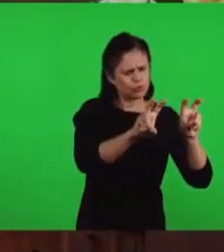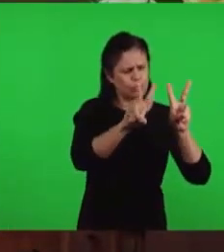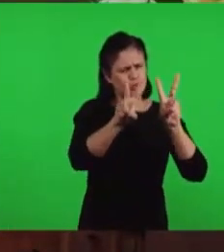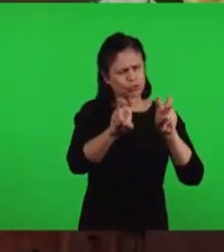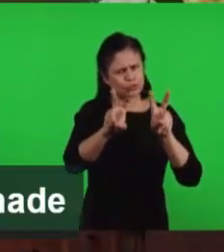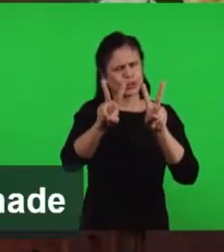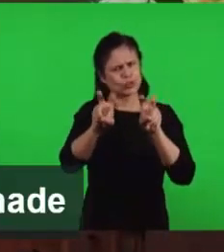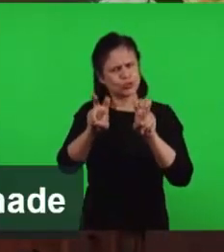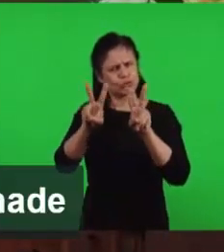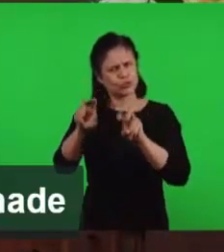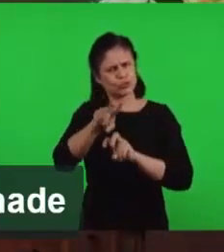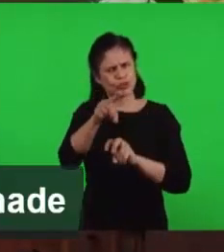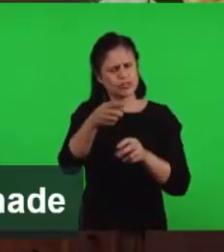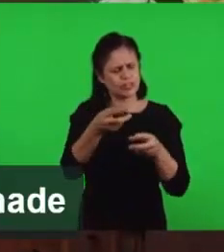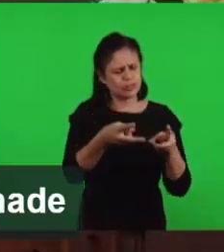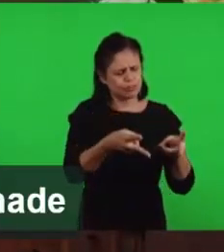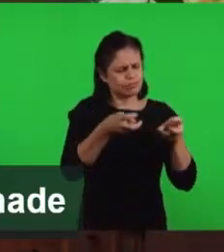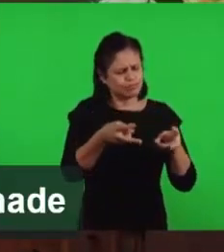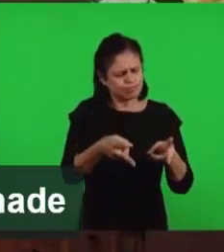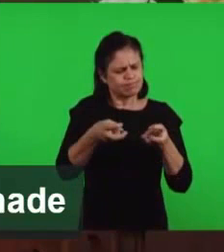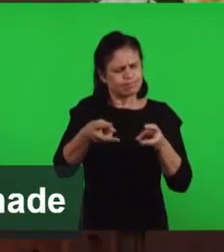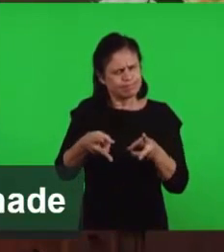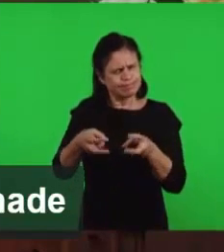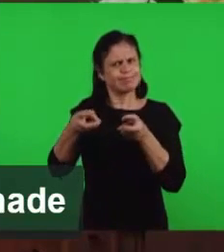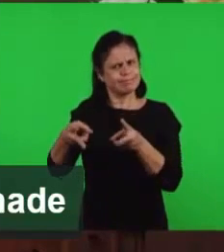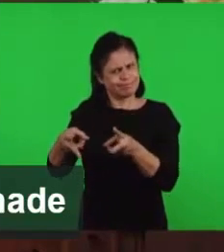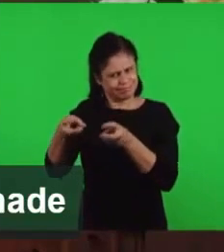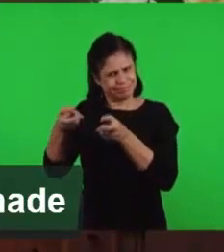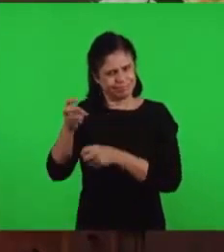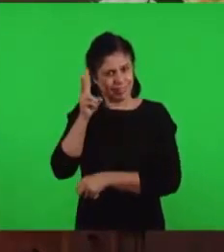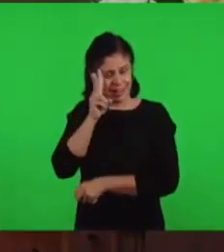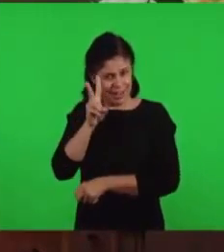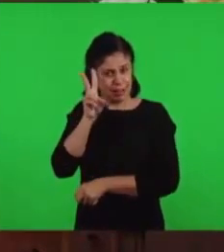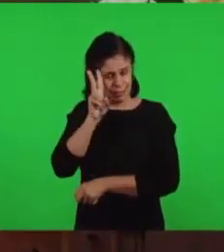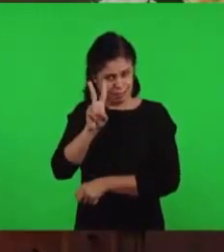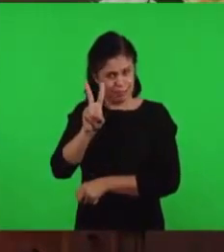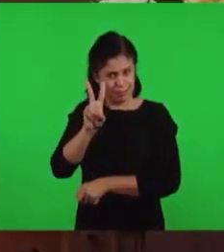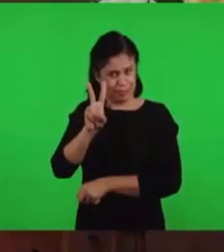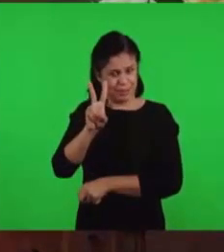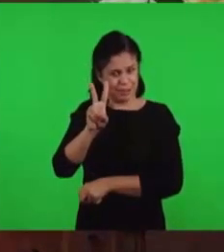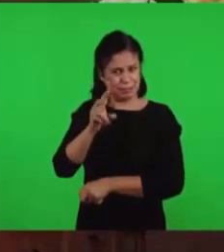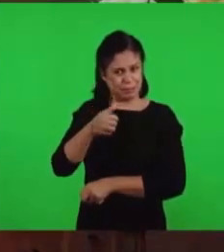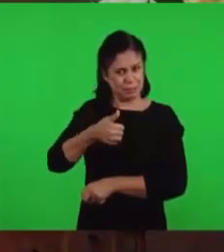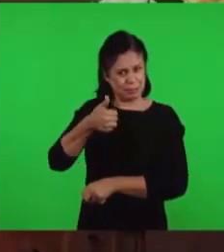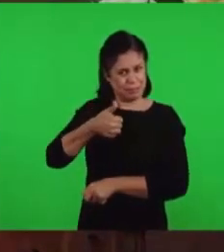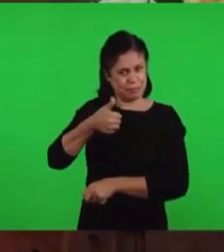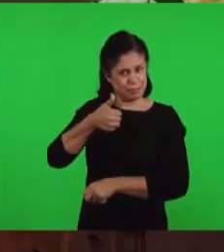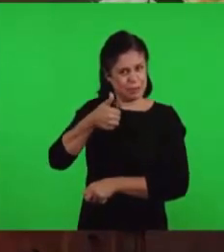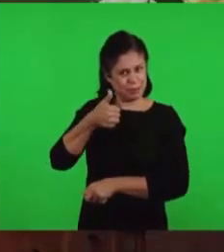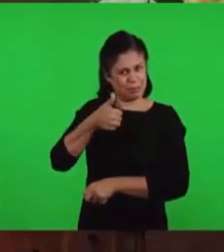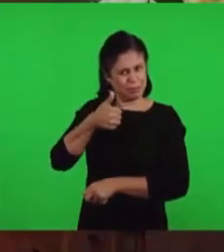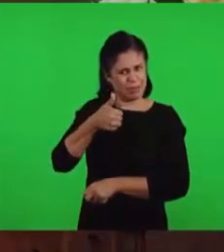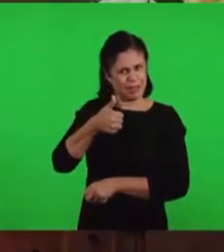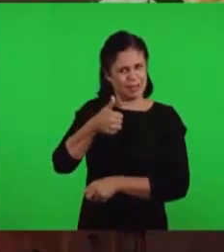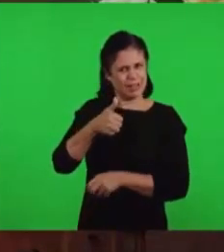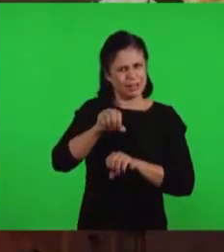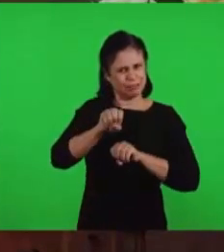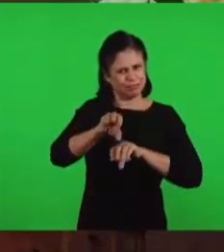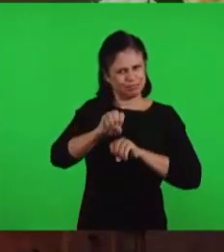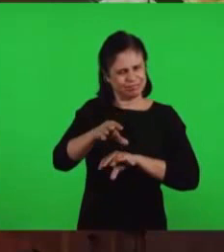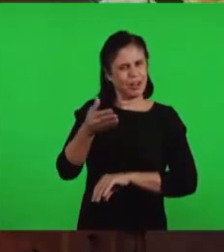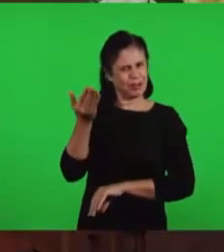foi falado ali para os irmãos e nesta identificação que nós fizemos que foi a nossa primeira tarefa na última escola bíblica